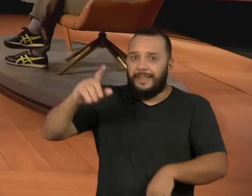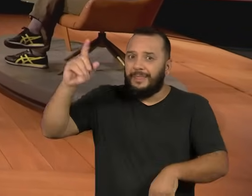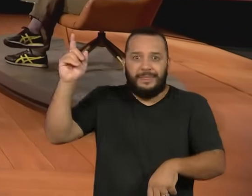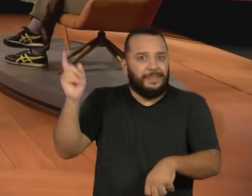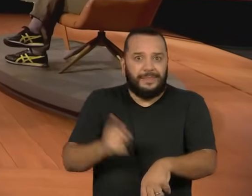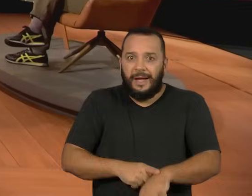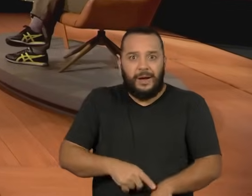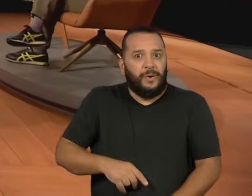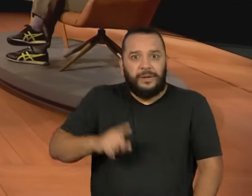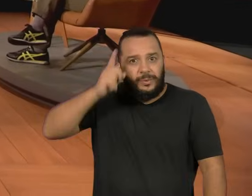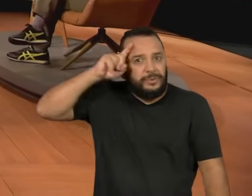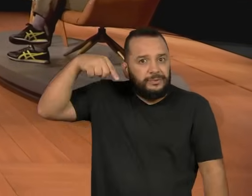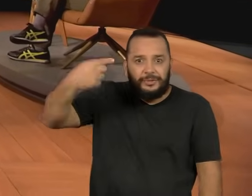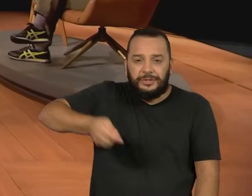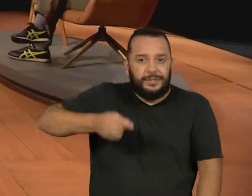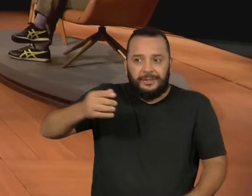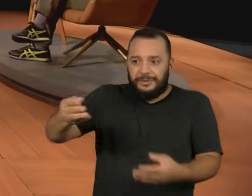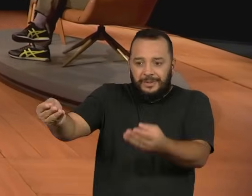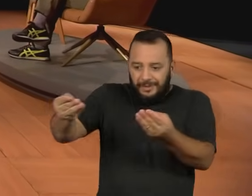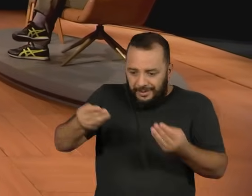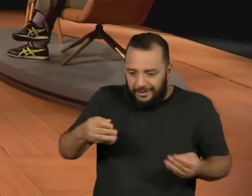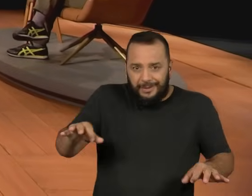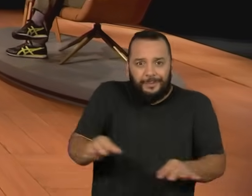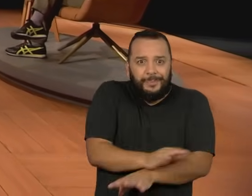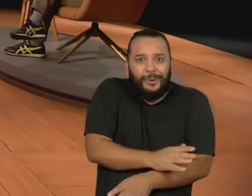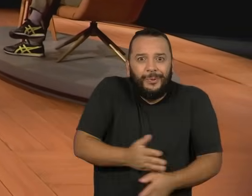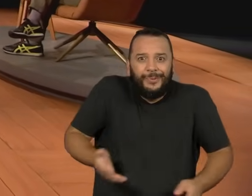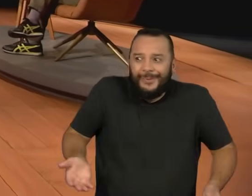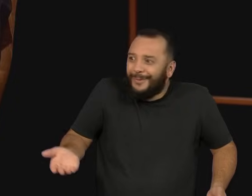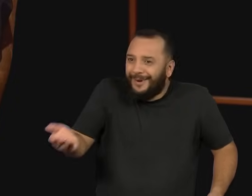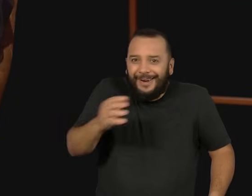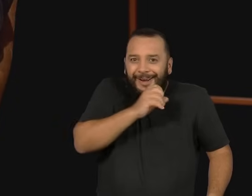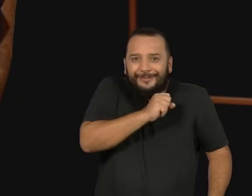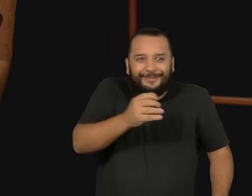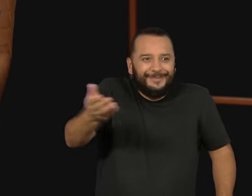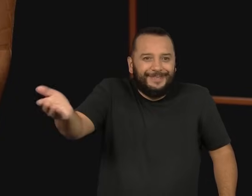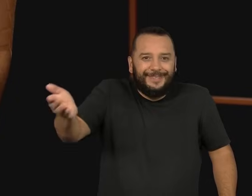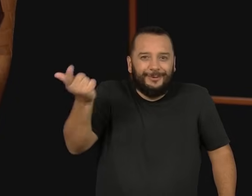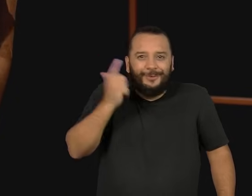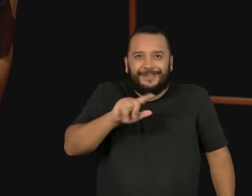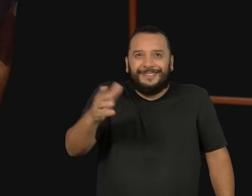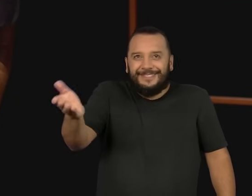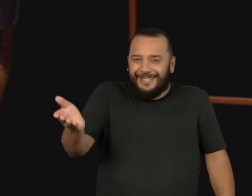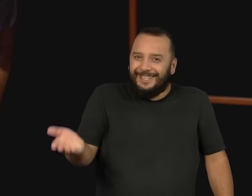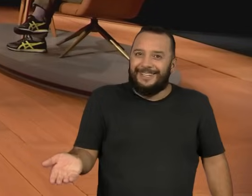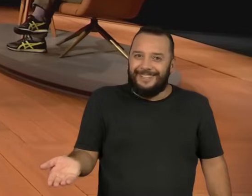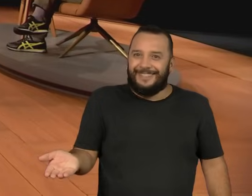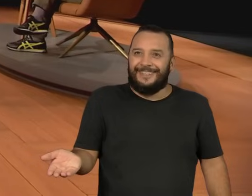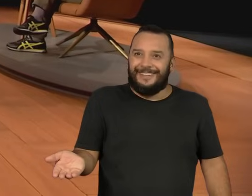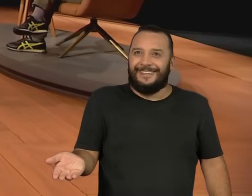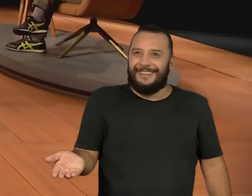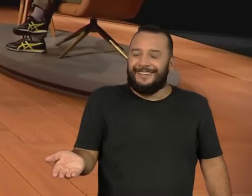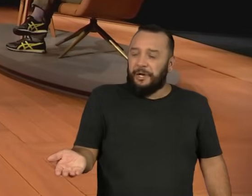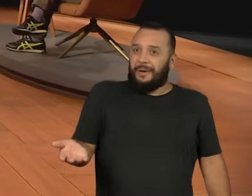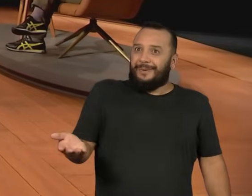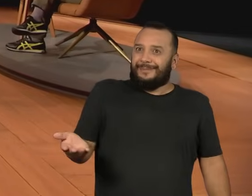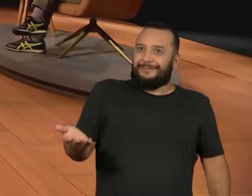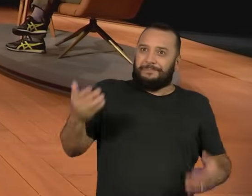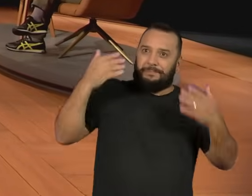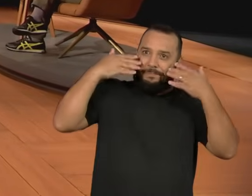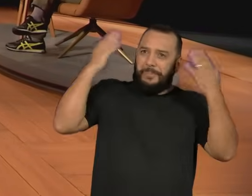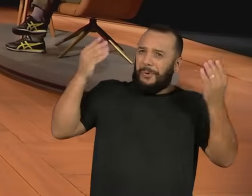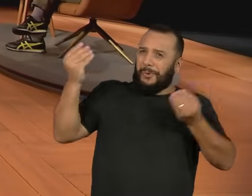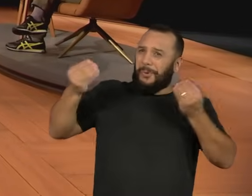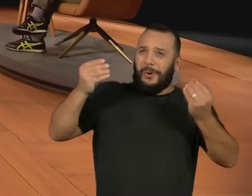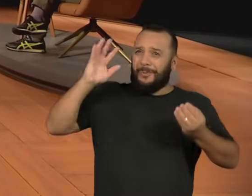dia seguinte, já vem uma letra incrível, com uma descoberta, assim, né? Como é que ele acha